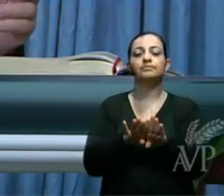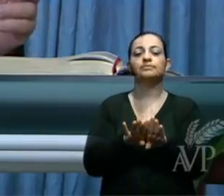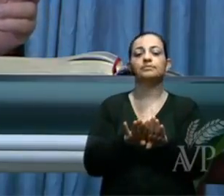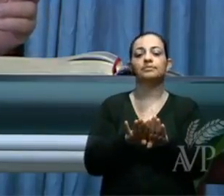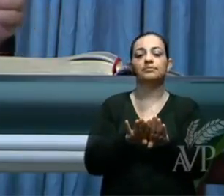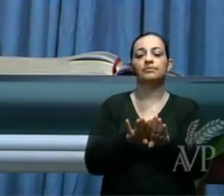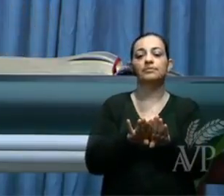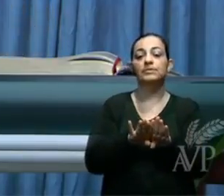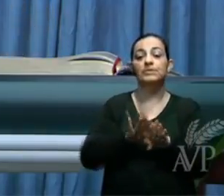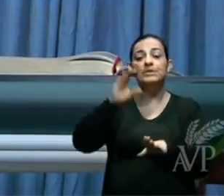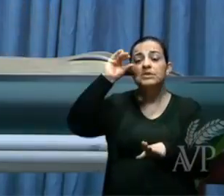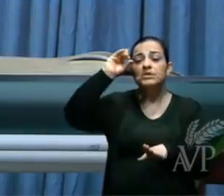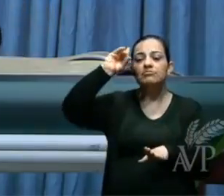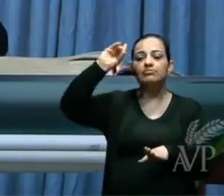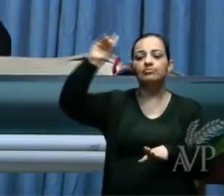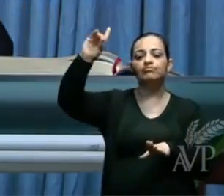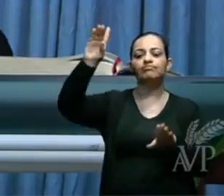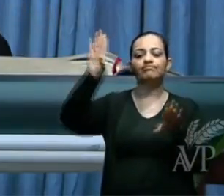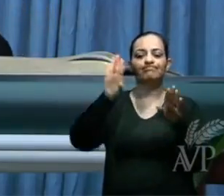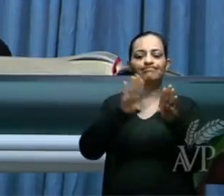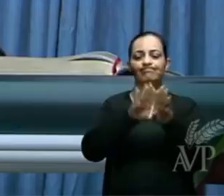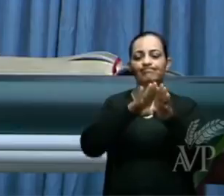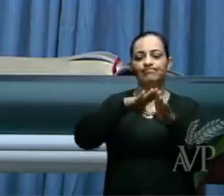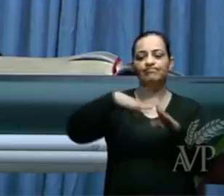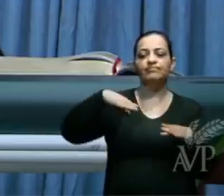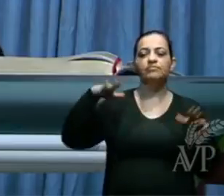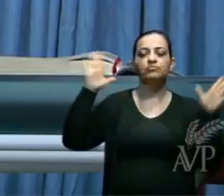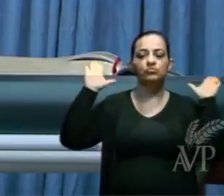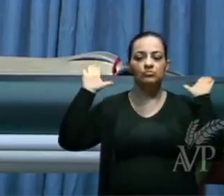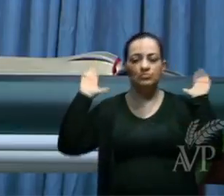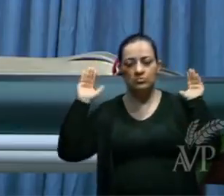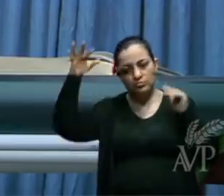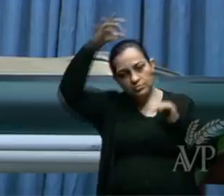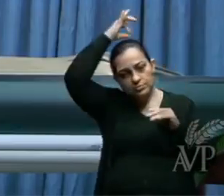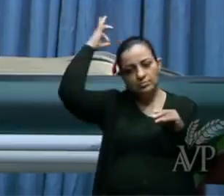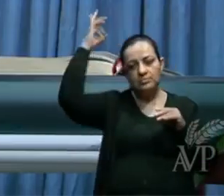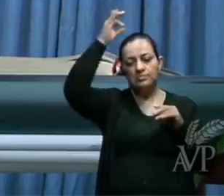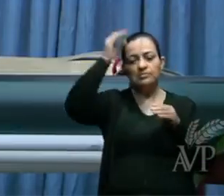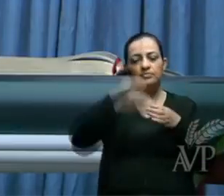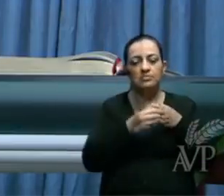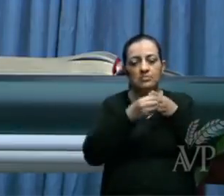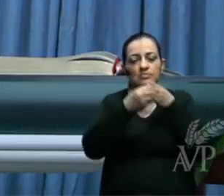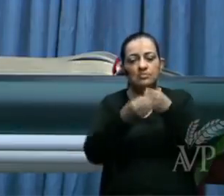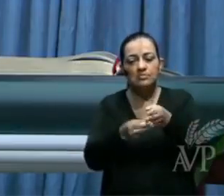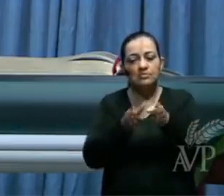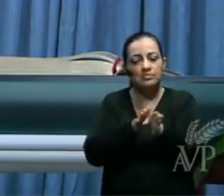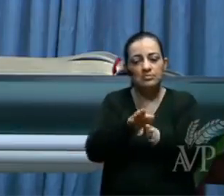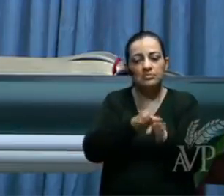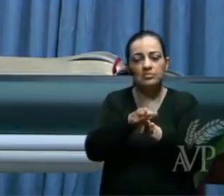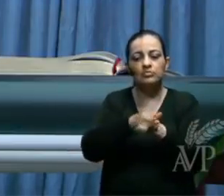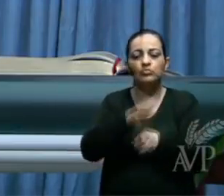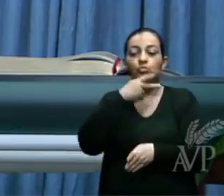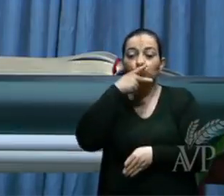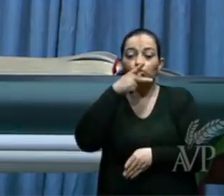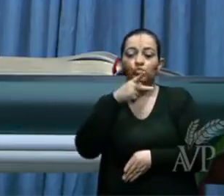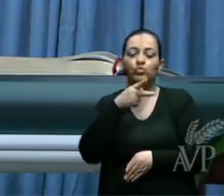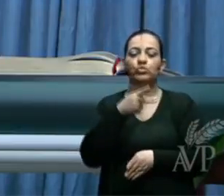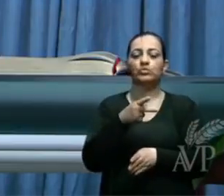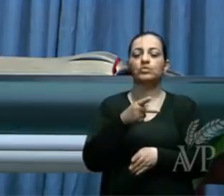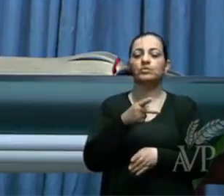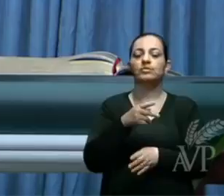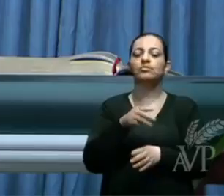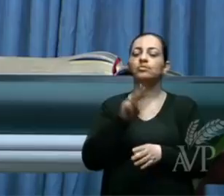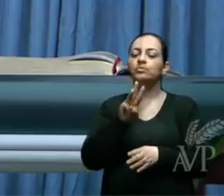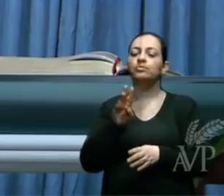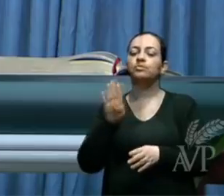e deus também o anjo ali na caverna instruiu o irmão branco quando lhe